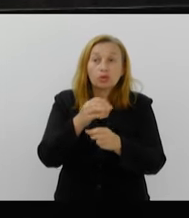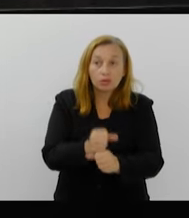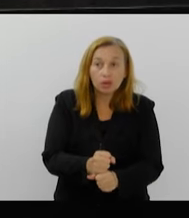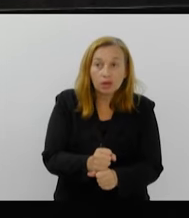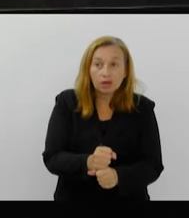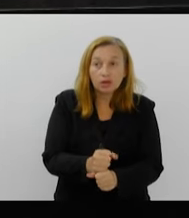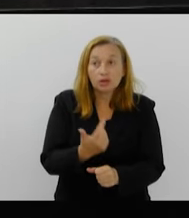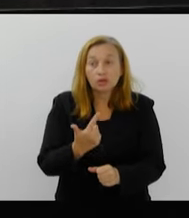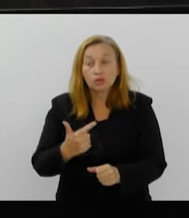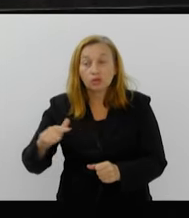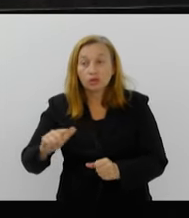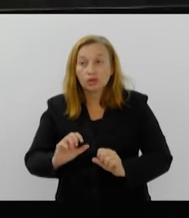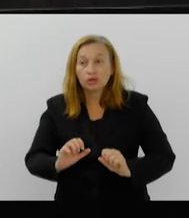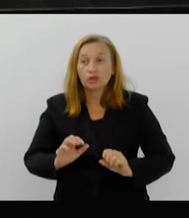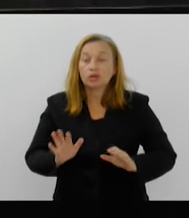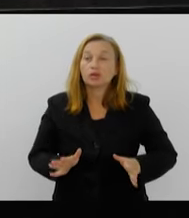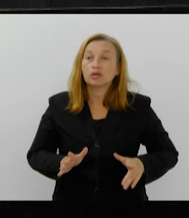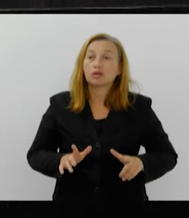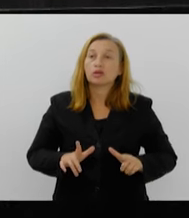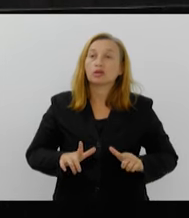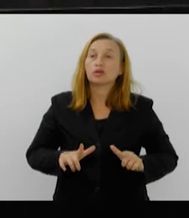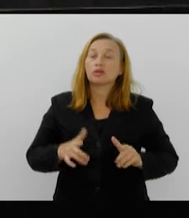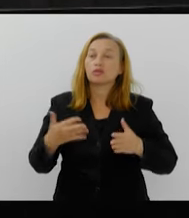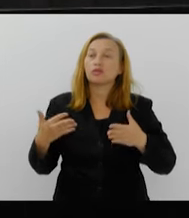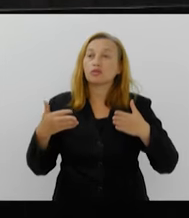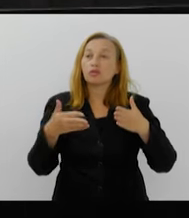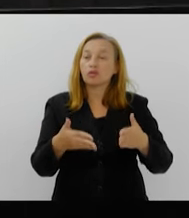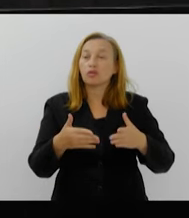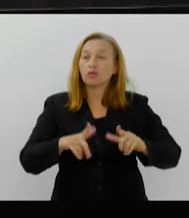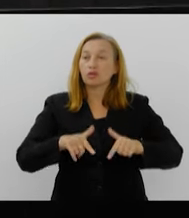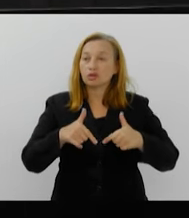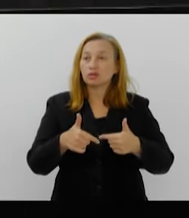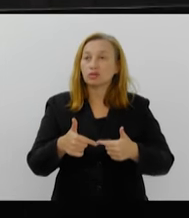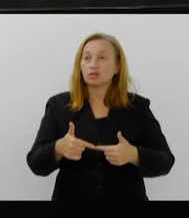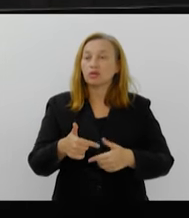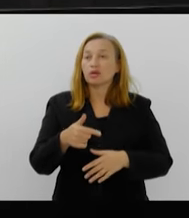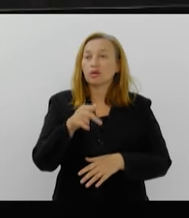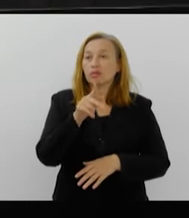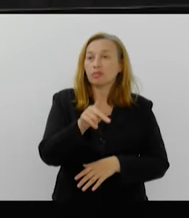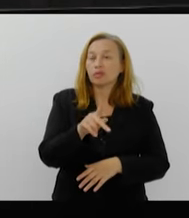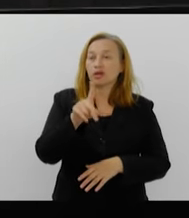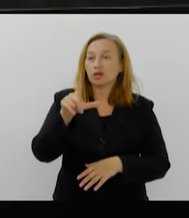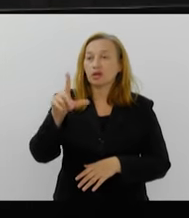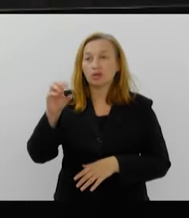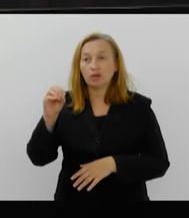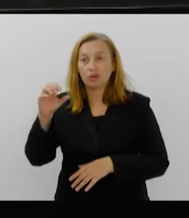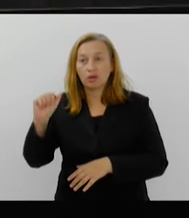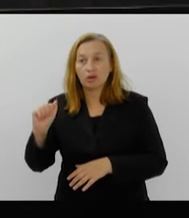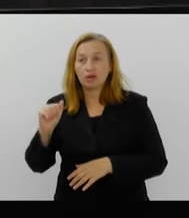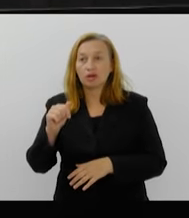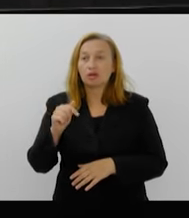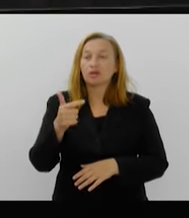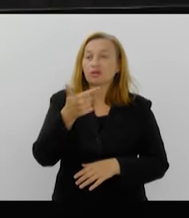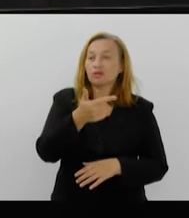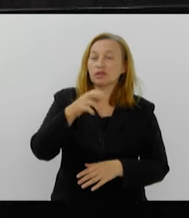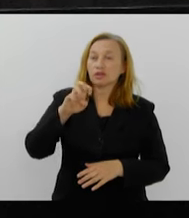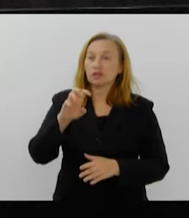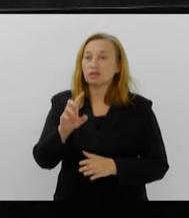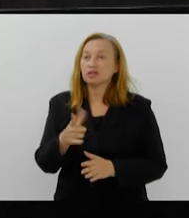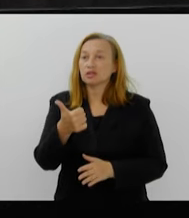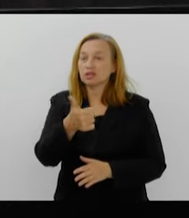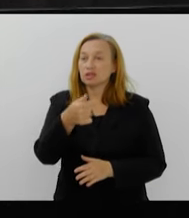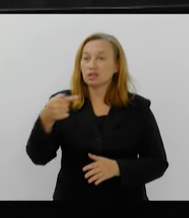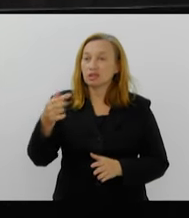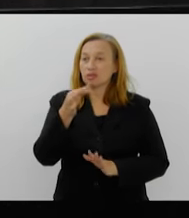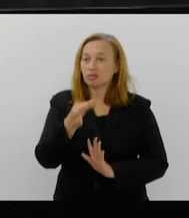com as demais ações voltadas para as mulheres, o PILOA 25 propõe uma queda de